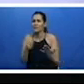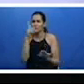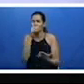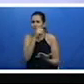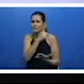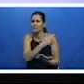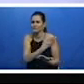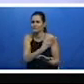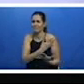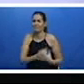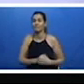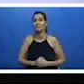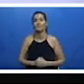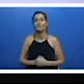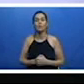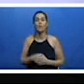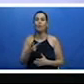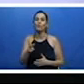Enfim, vamos lá.